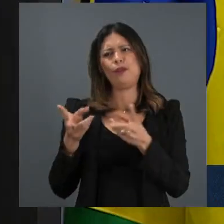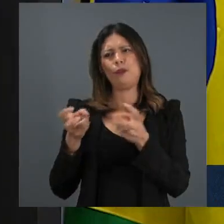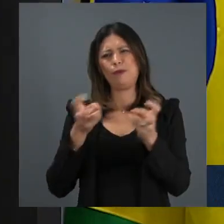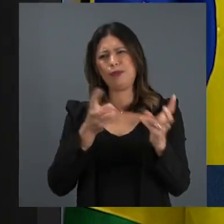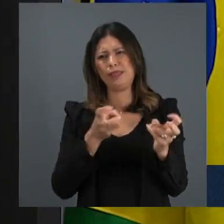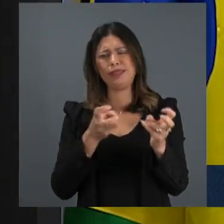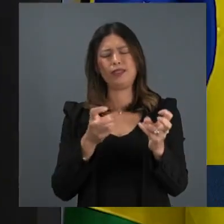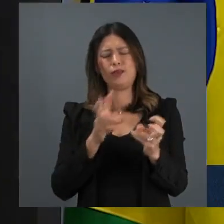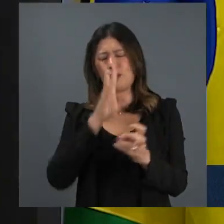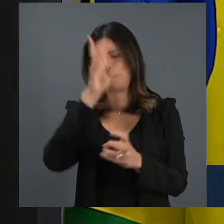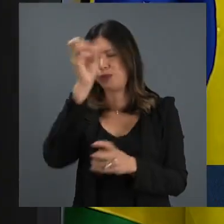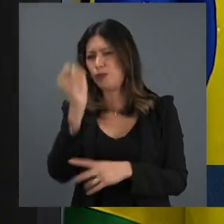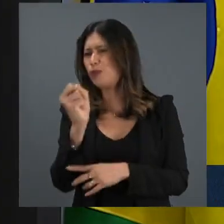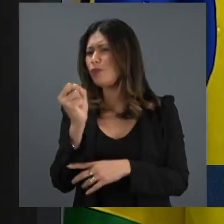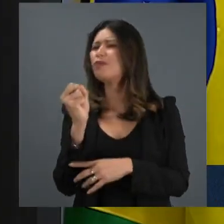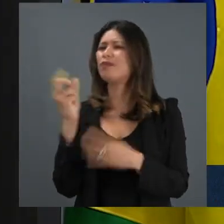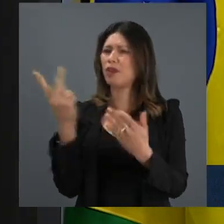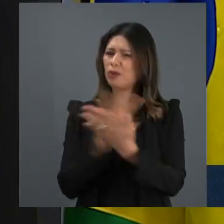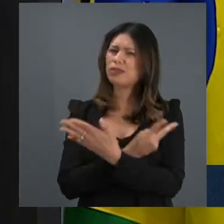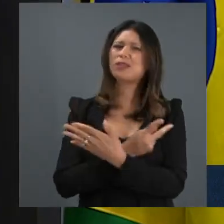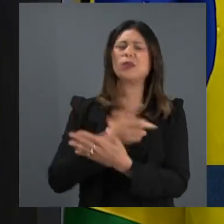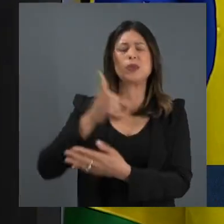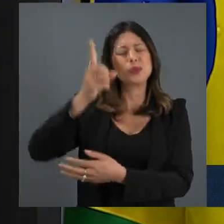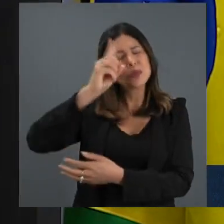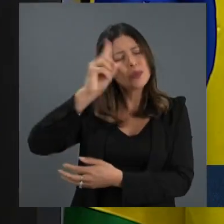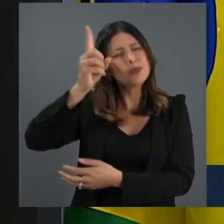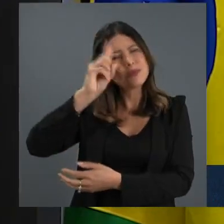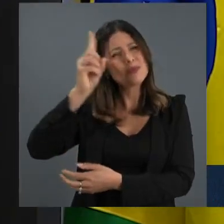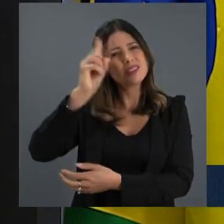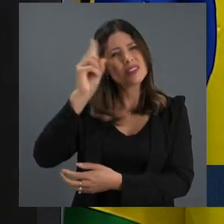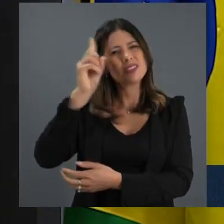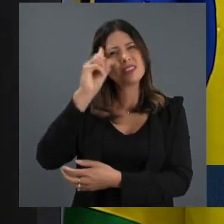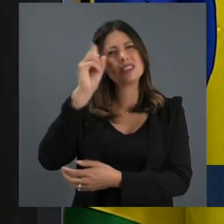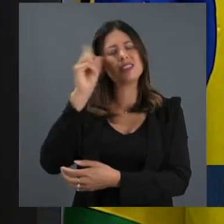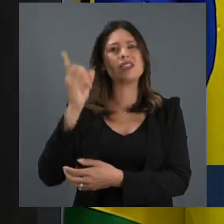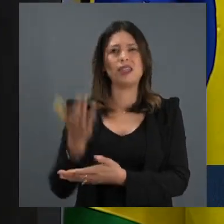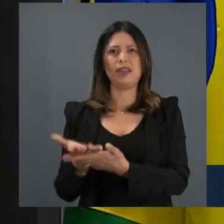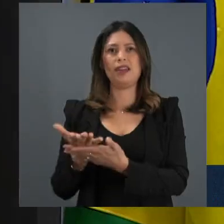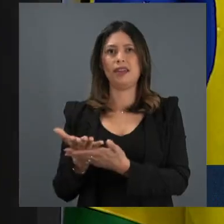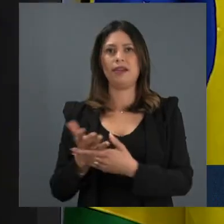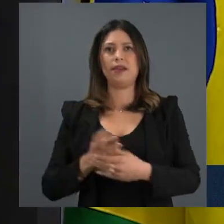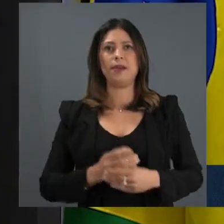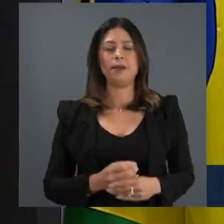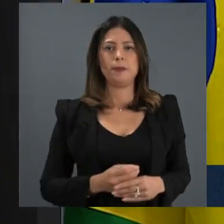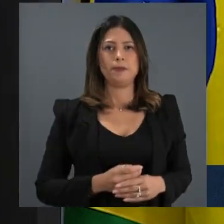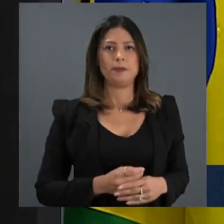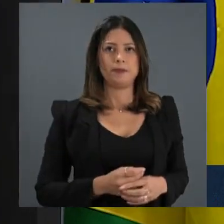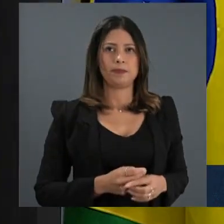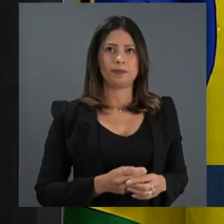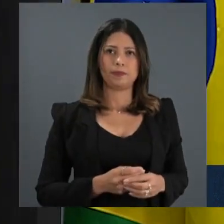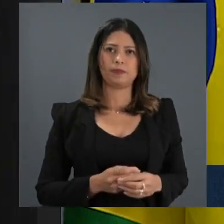estão acontecendo dia após dia, vindos especialmente